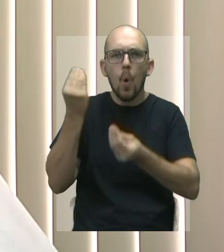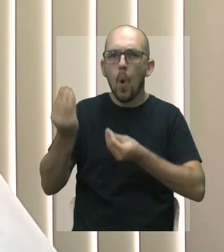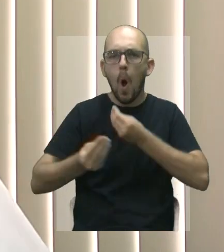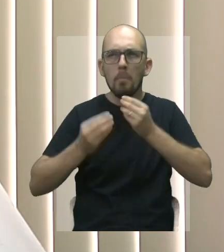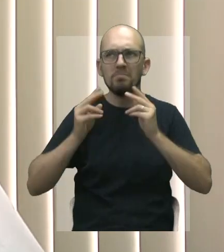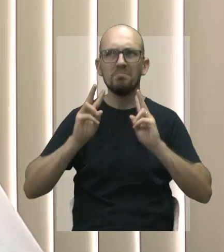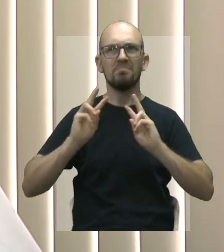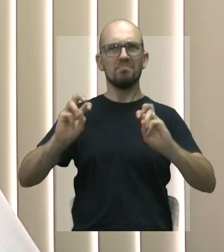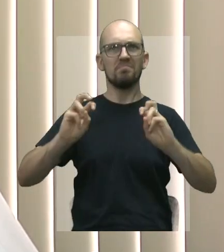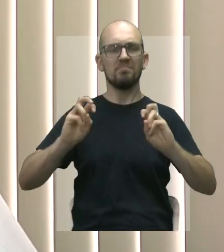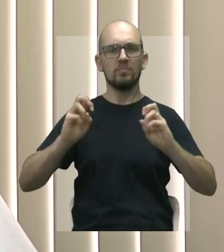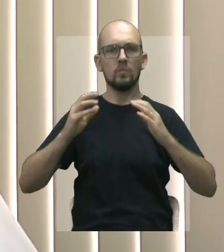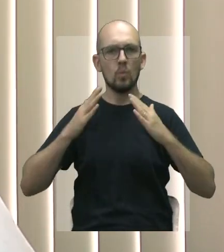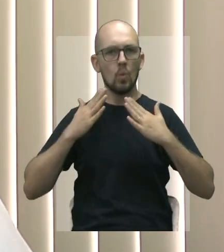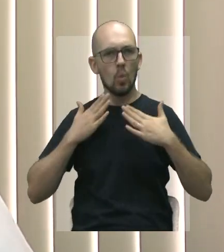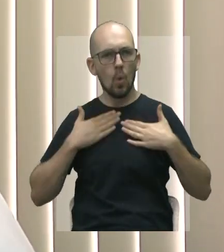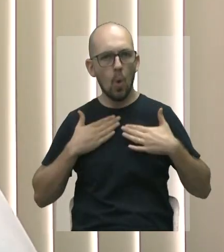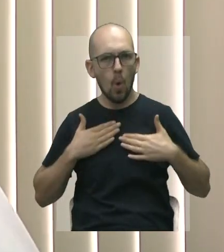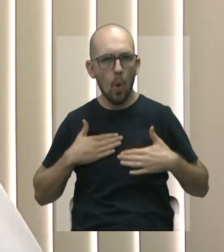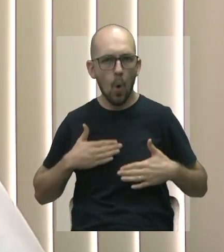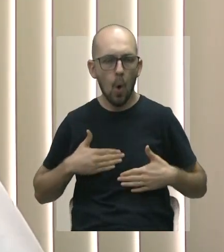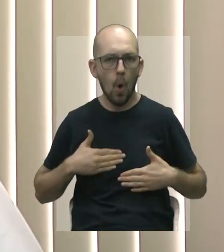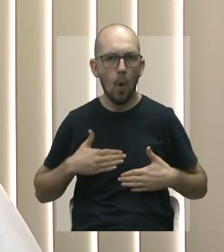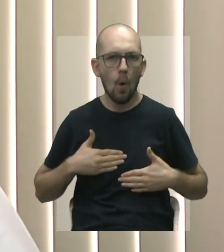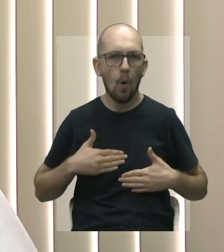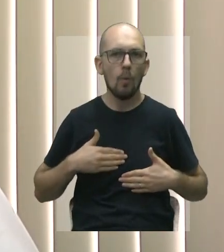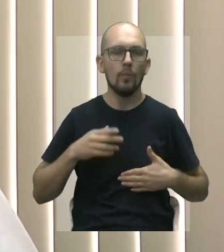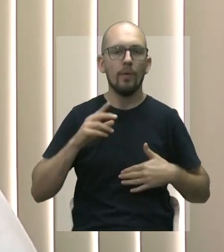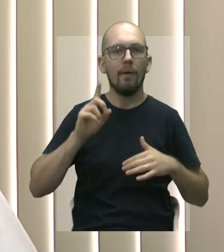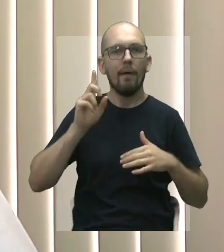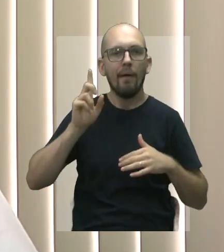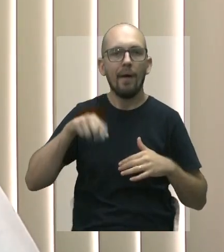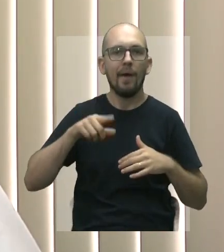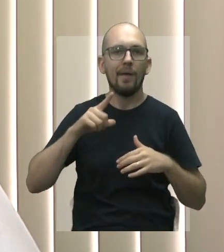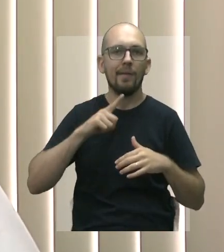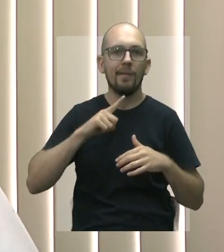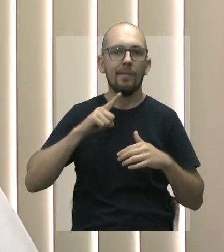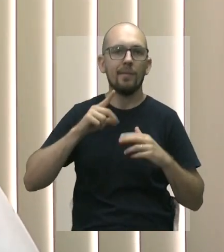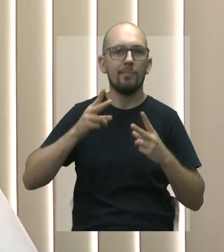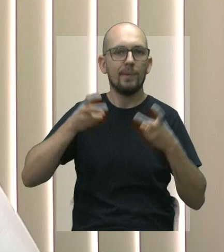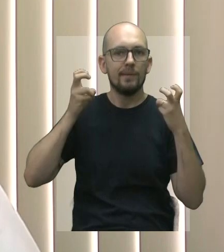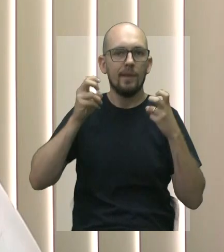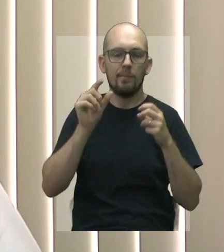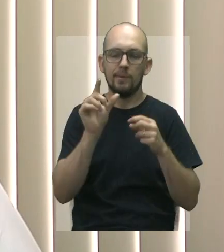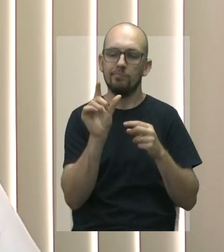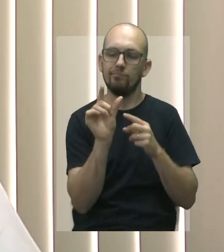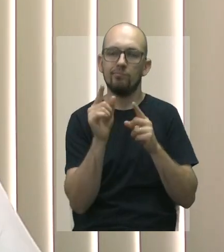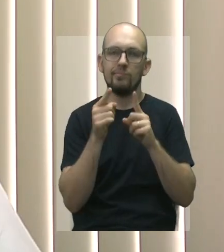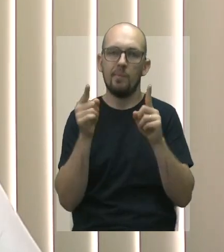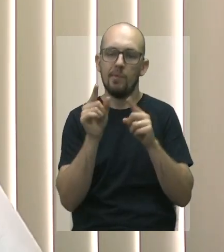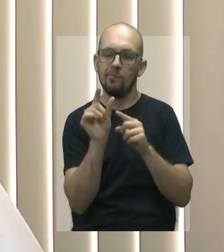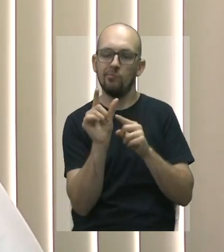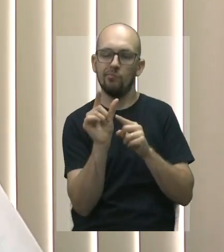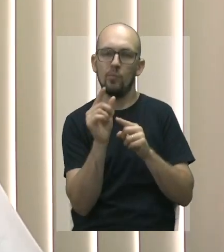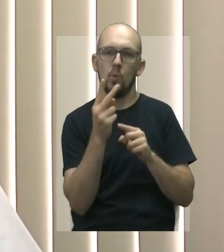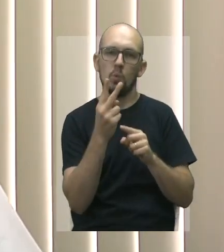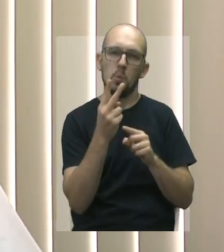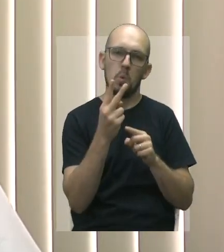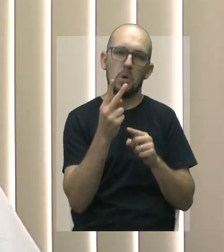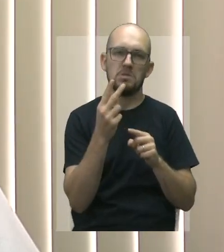para fazer uma investigação, são aqueles linfonodos que têm um aumento de 2,5 a 3 centímetros,